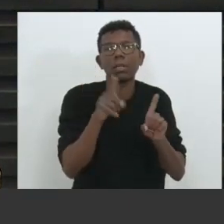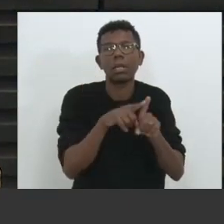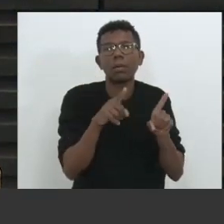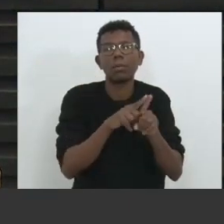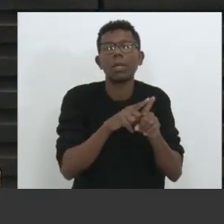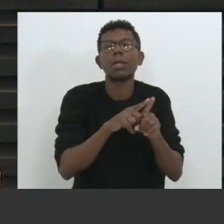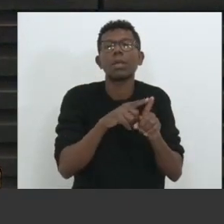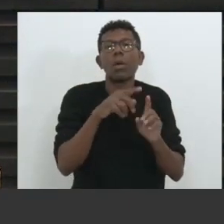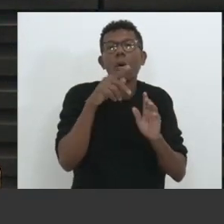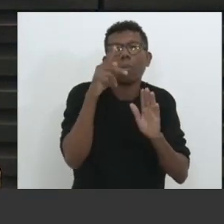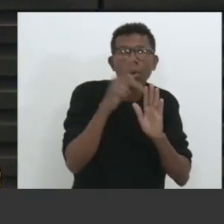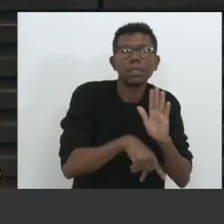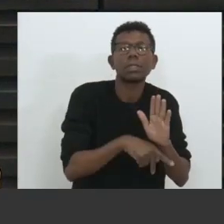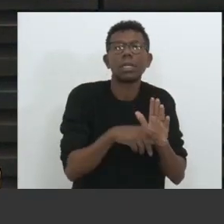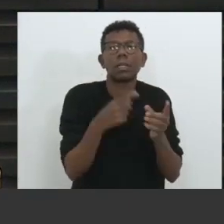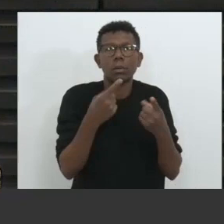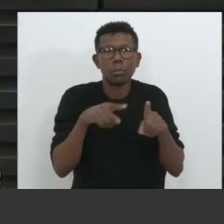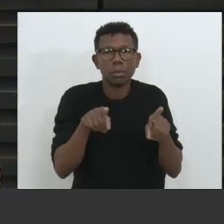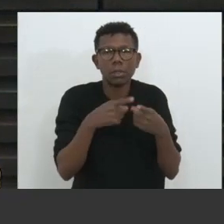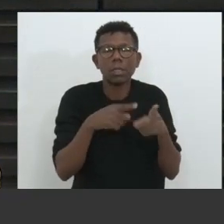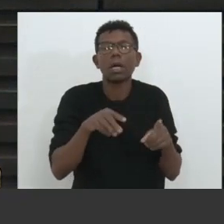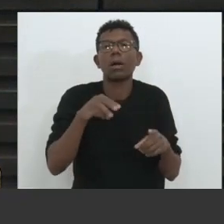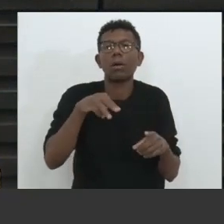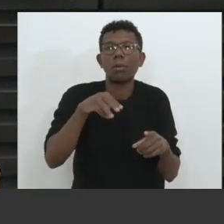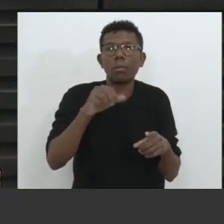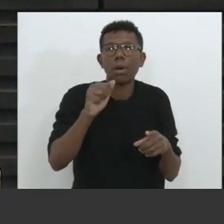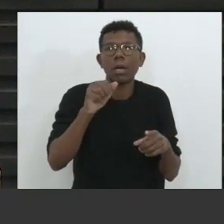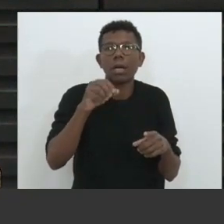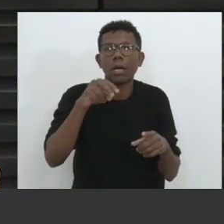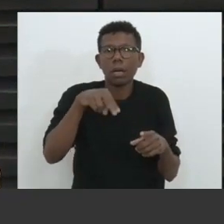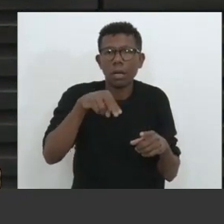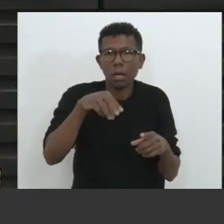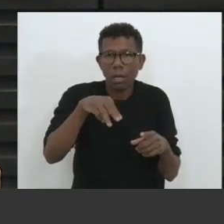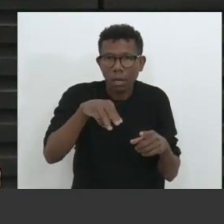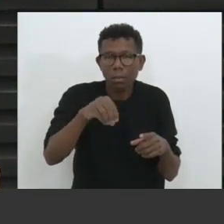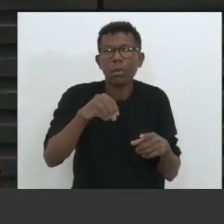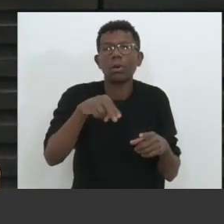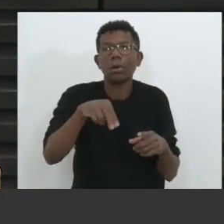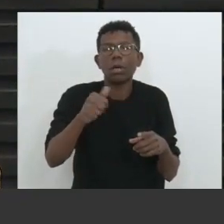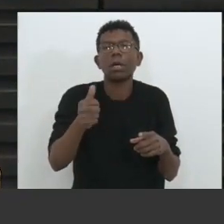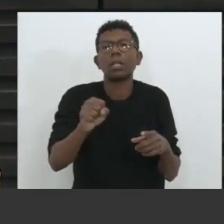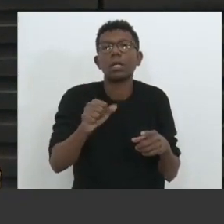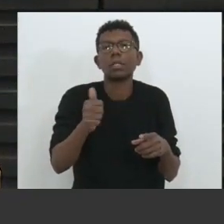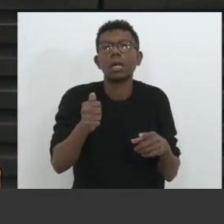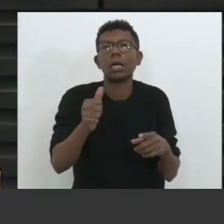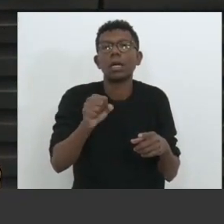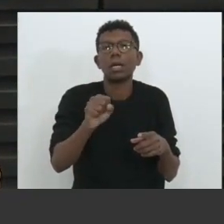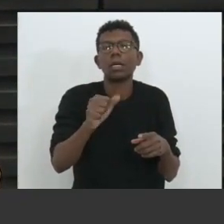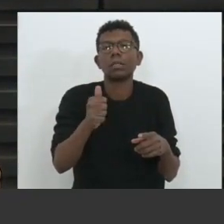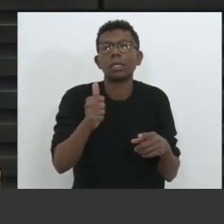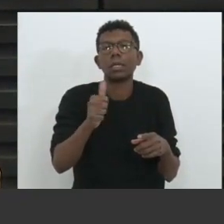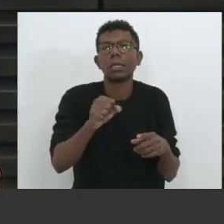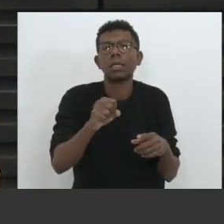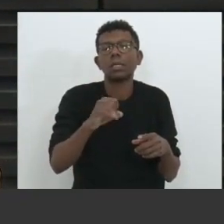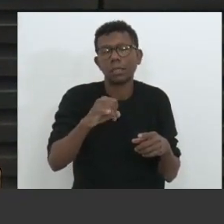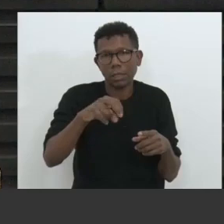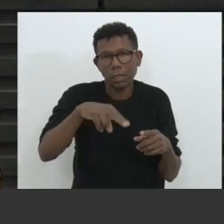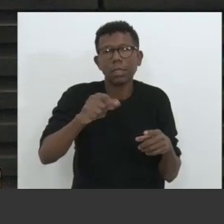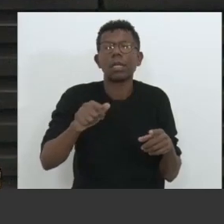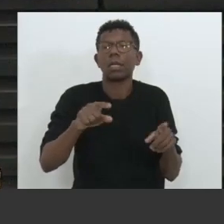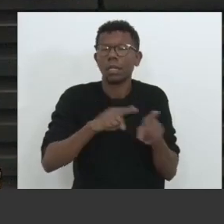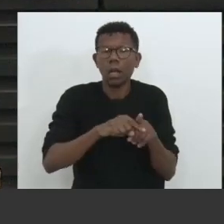Mamonas cinas dedicado à banda dos meninos de Guarulhos o musical foi um grande sucesso e rodou